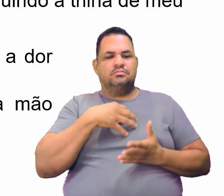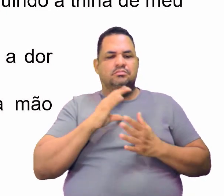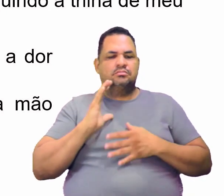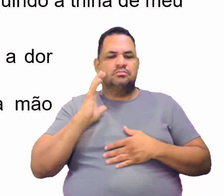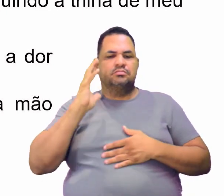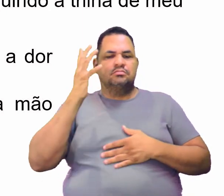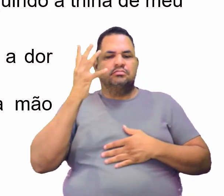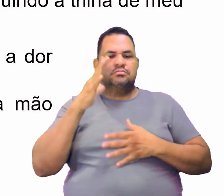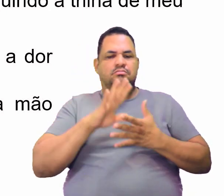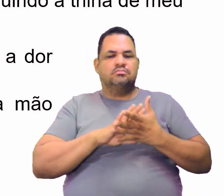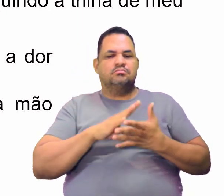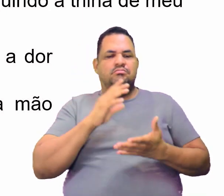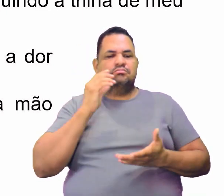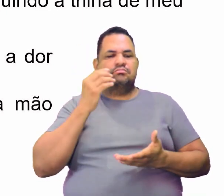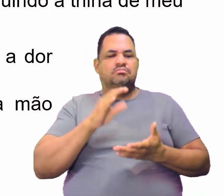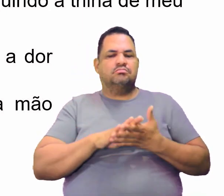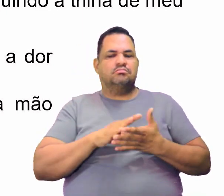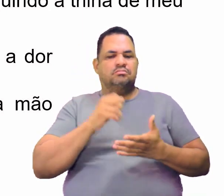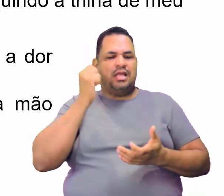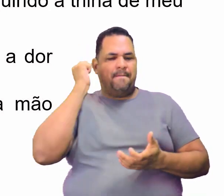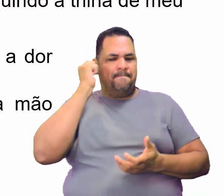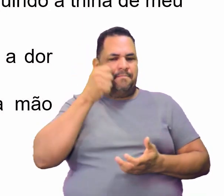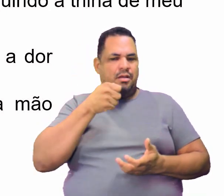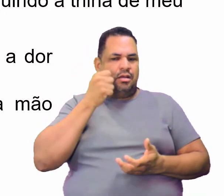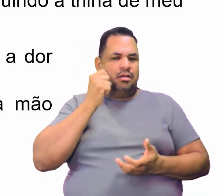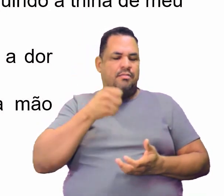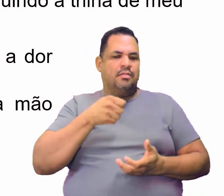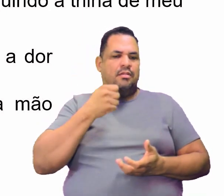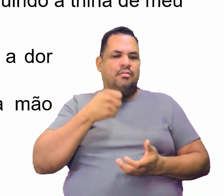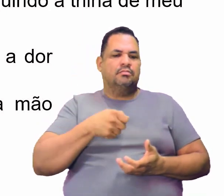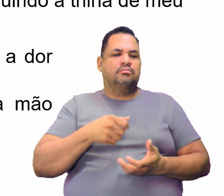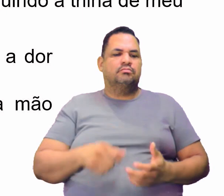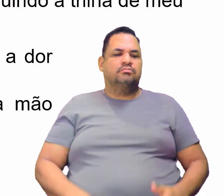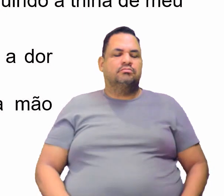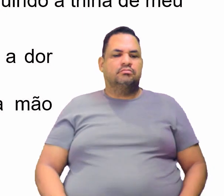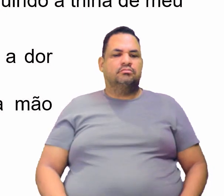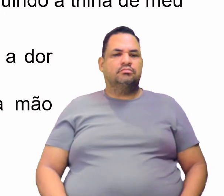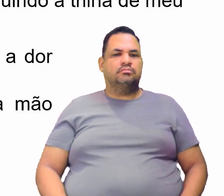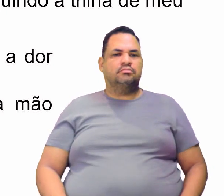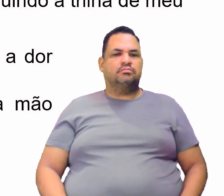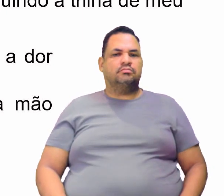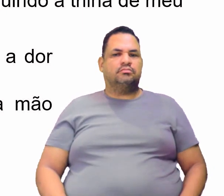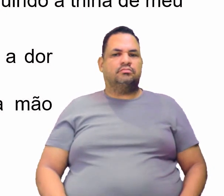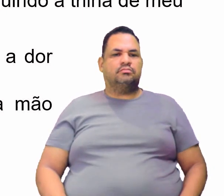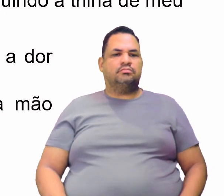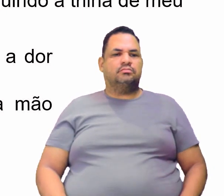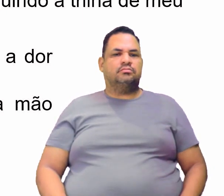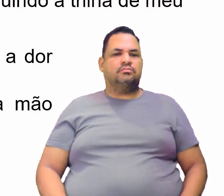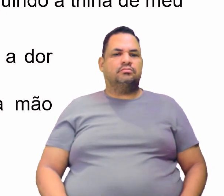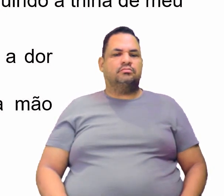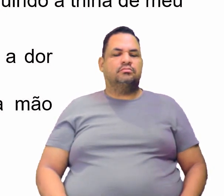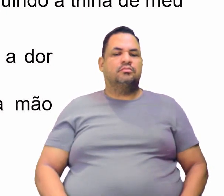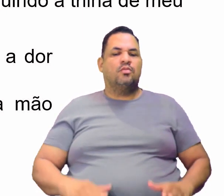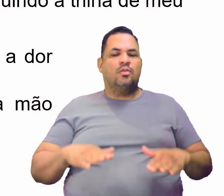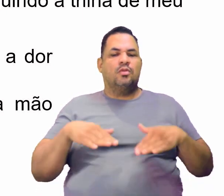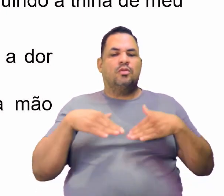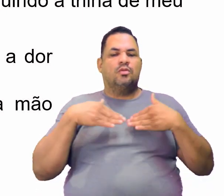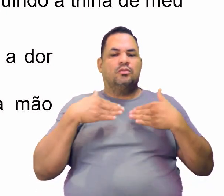sobre mim abate sua mão pesada. Carlos Drummond. Então, amado, qual